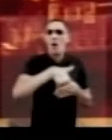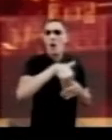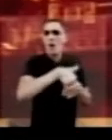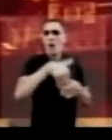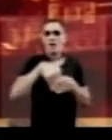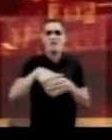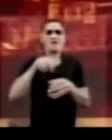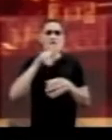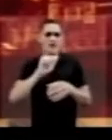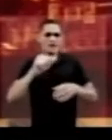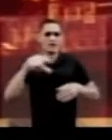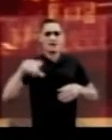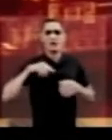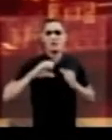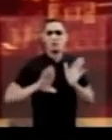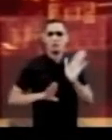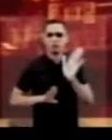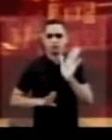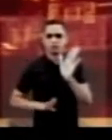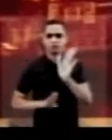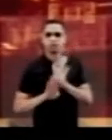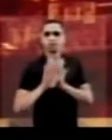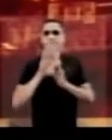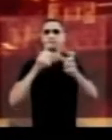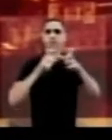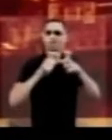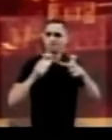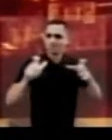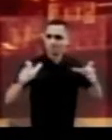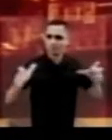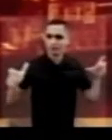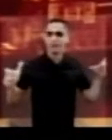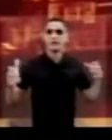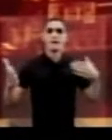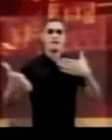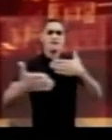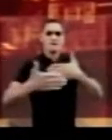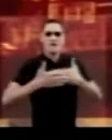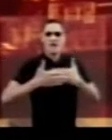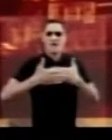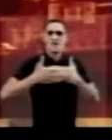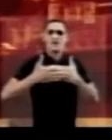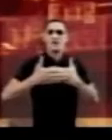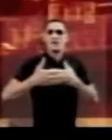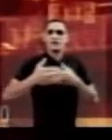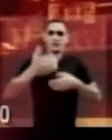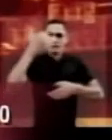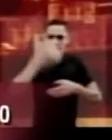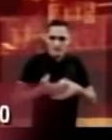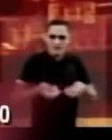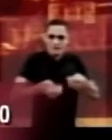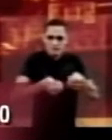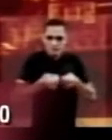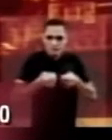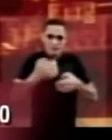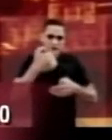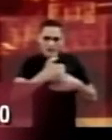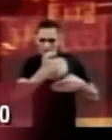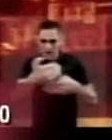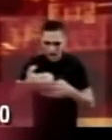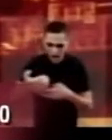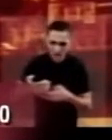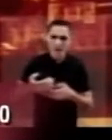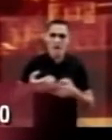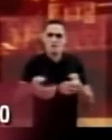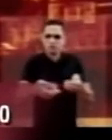os casos de COVID, vai fechar a cidade novamente, vai virar